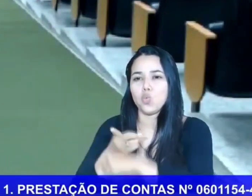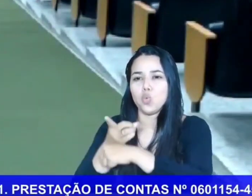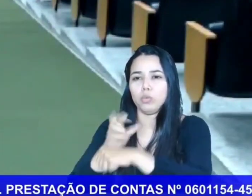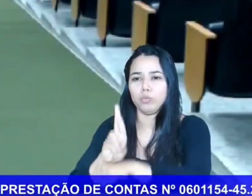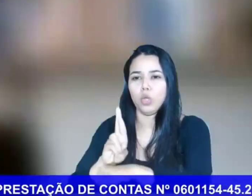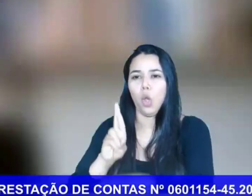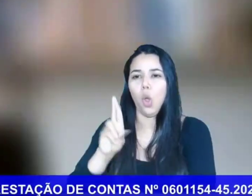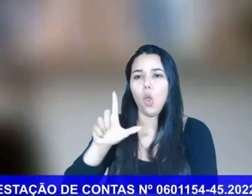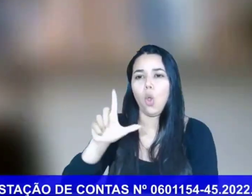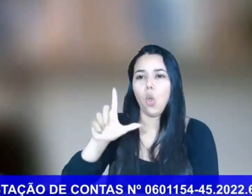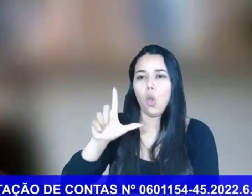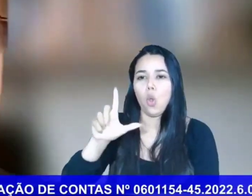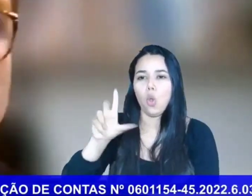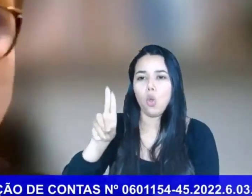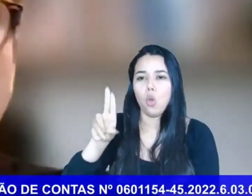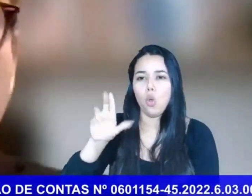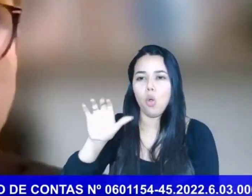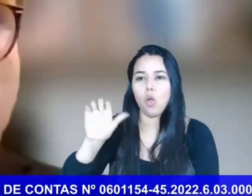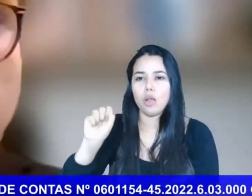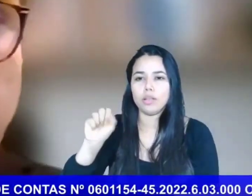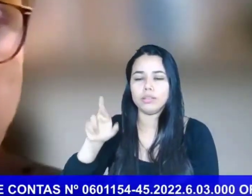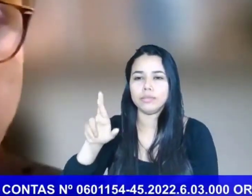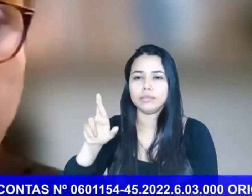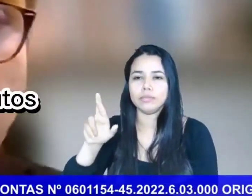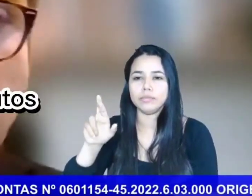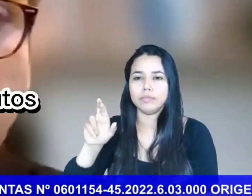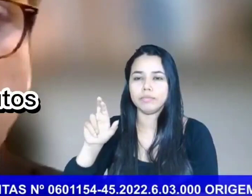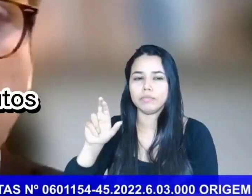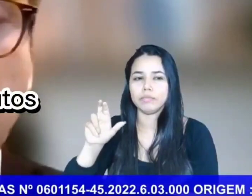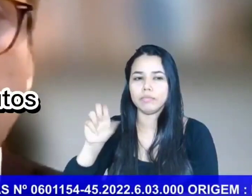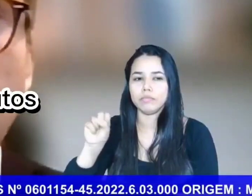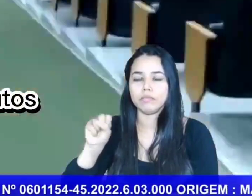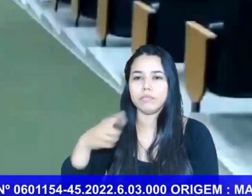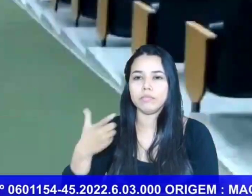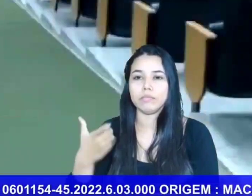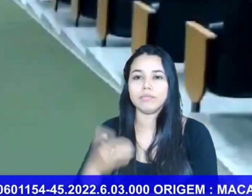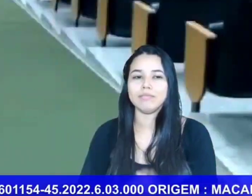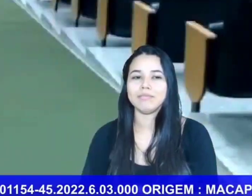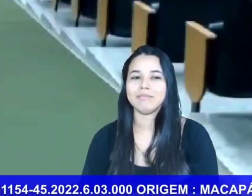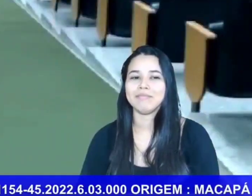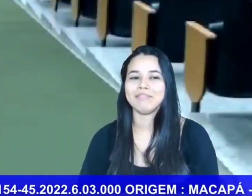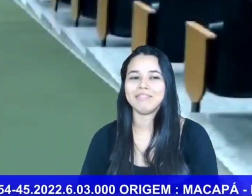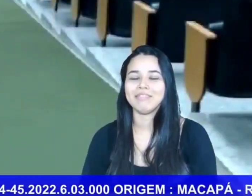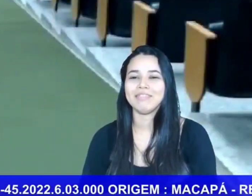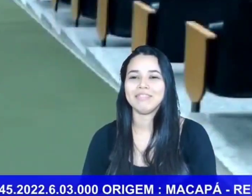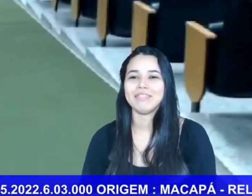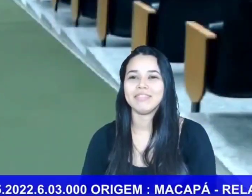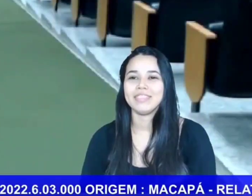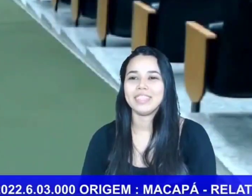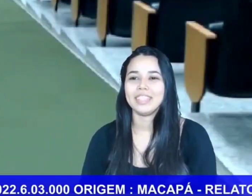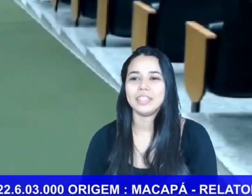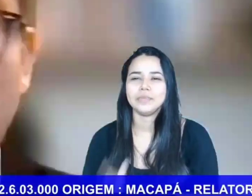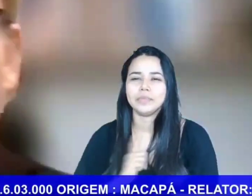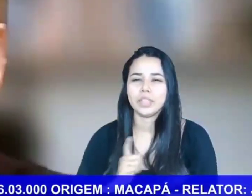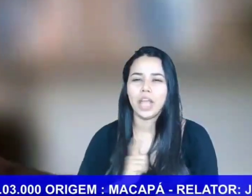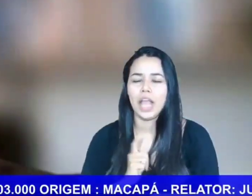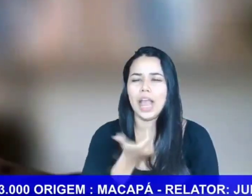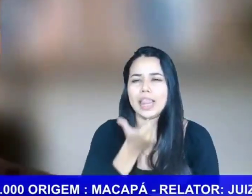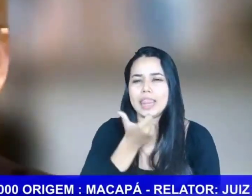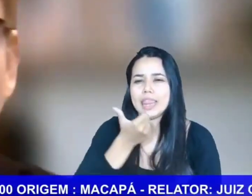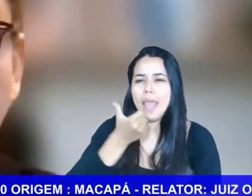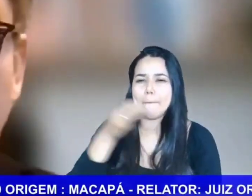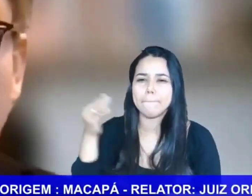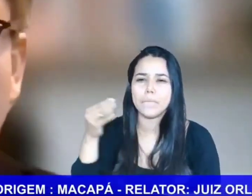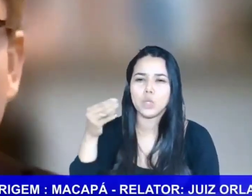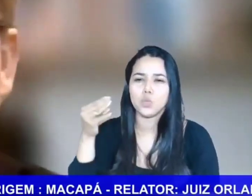presente? Em vídeo chamada, doutor Excelência, Lucas. tem 10 minutos. Imagem ampla do plenário. Perfeito.